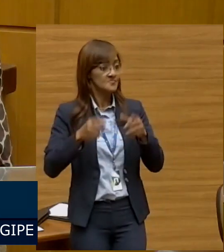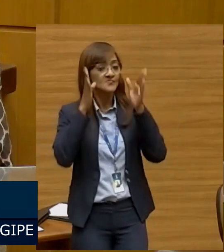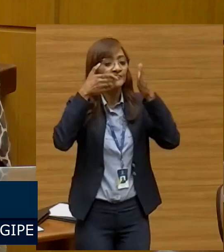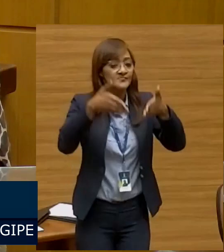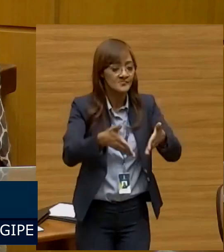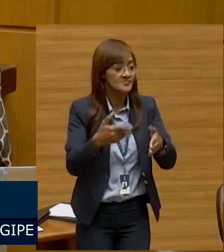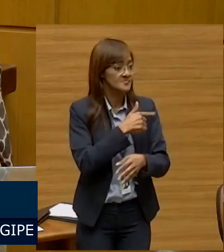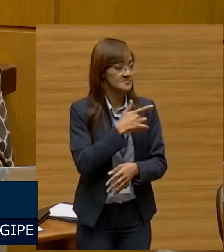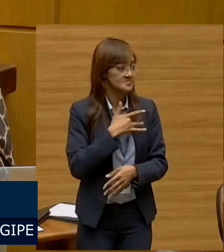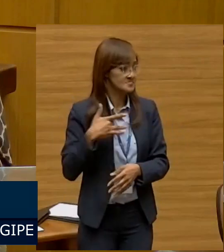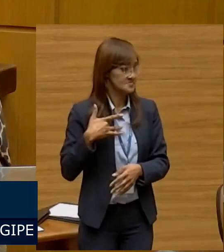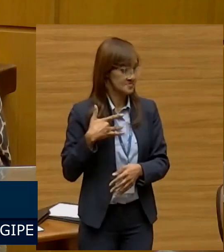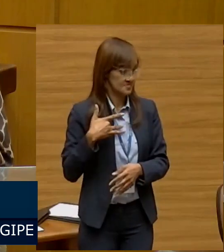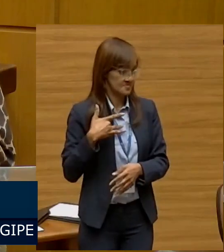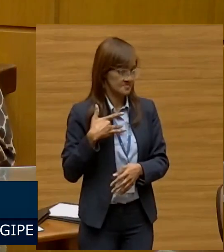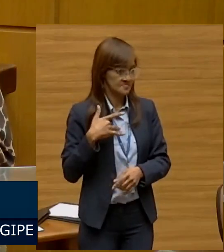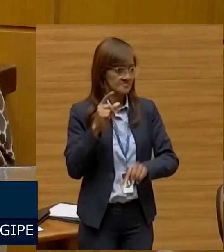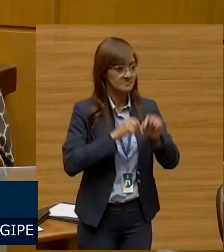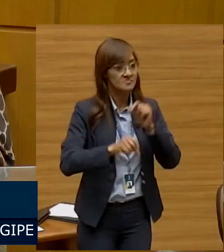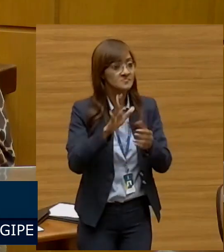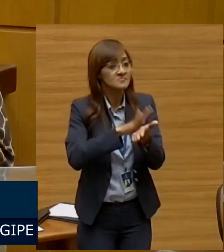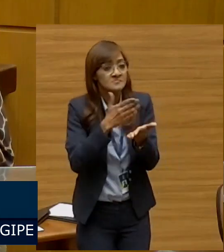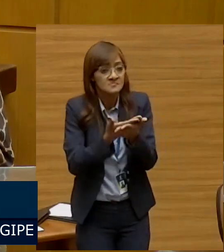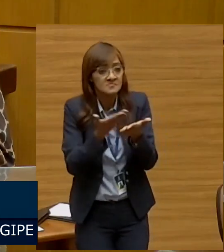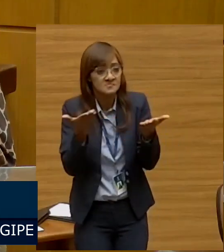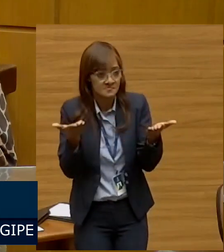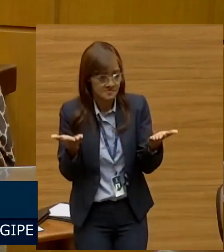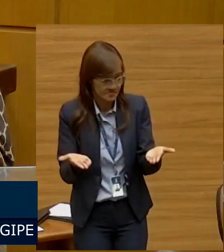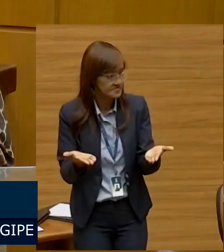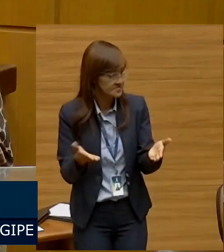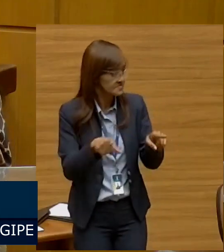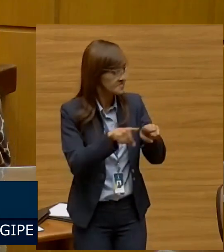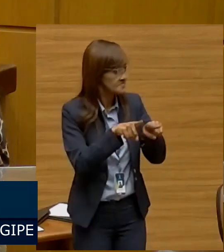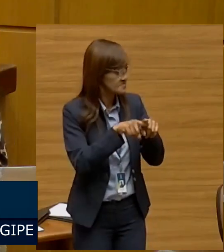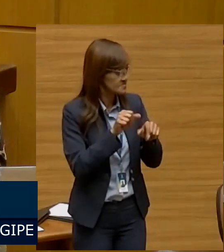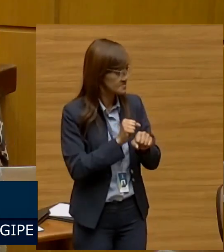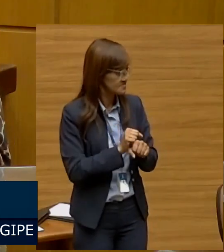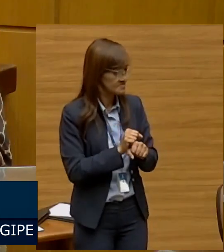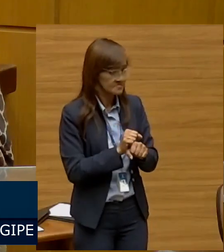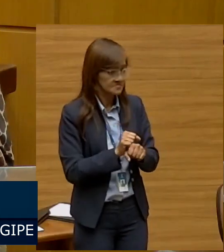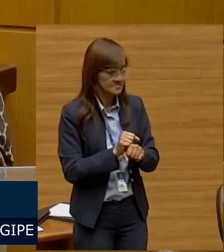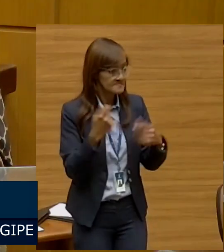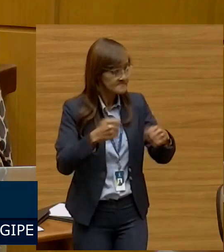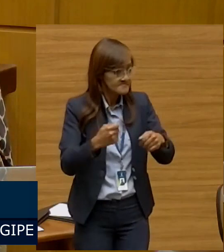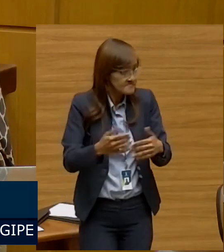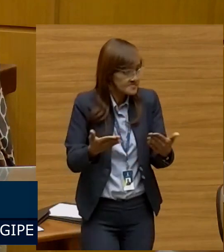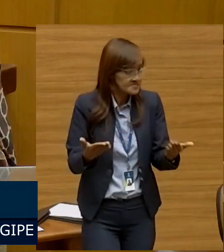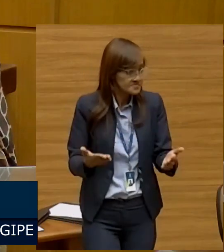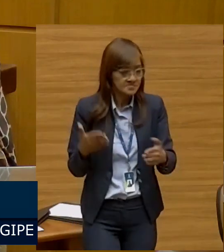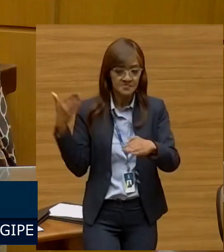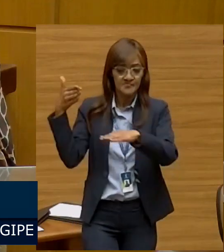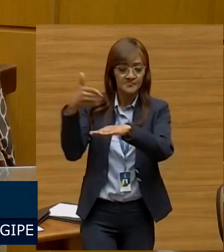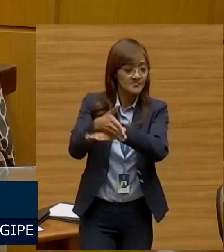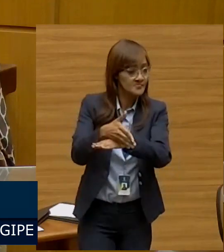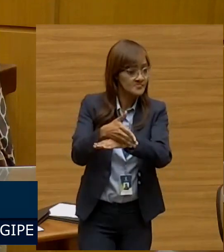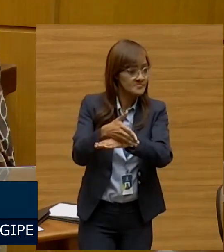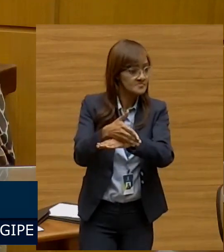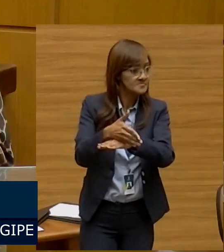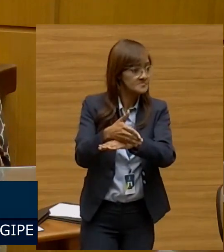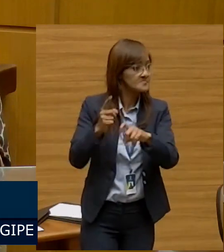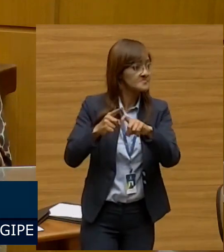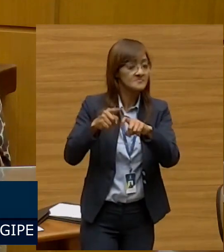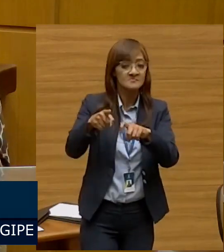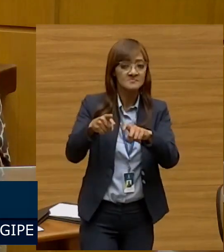né? Da questão dos intérpretes e desse acesso direto, porque acesso à